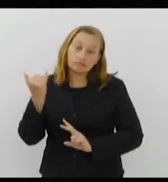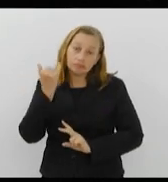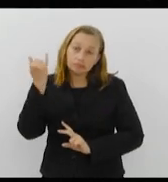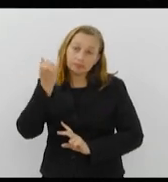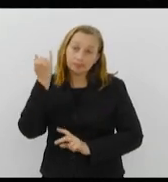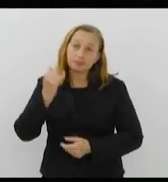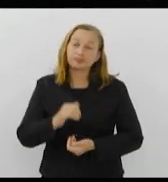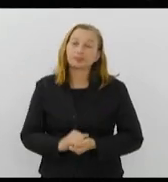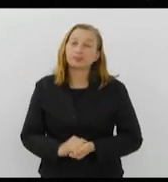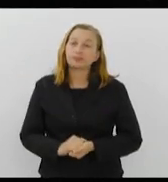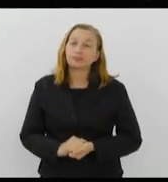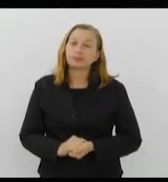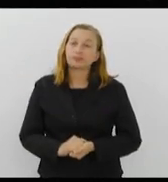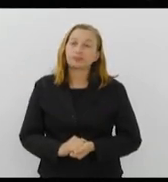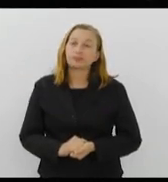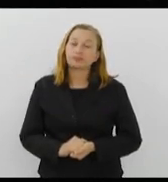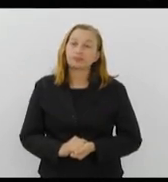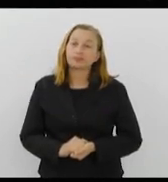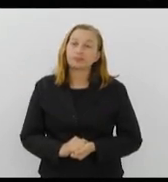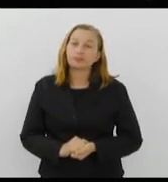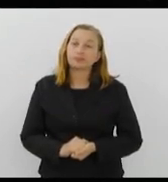pertinente, que é